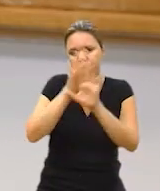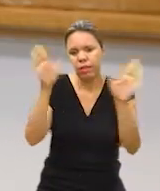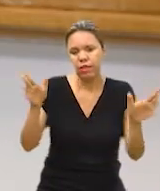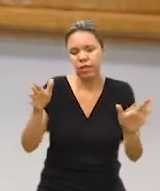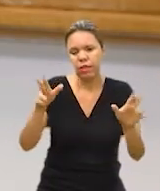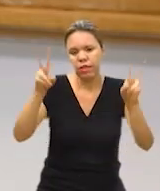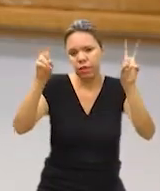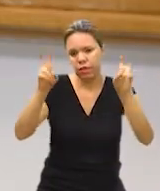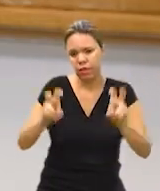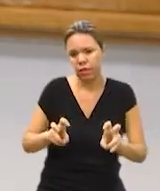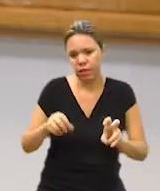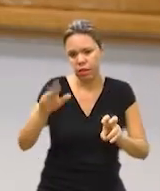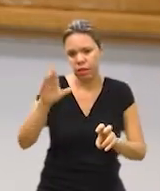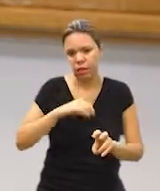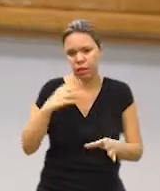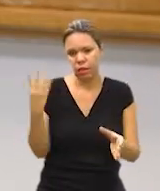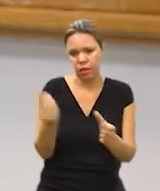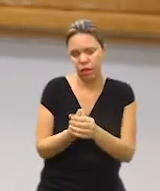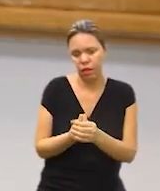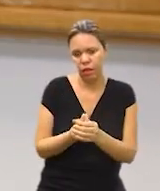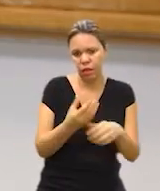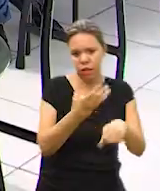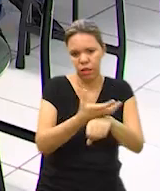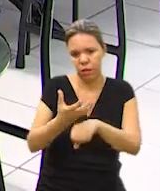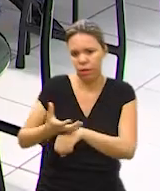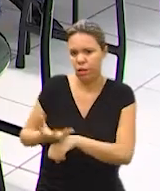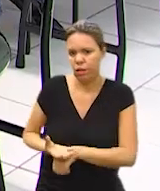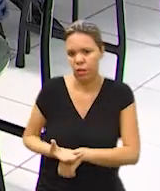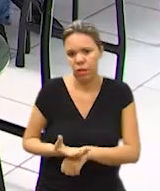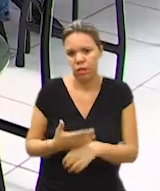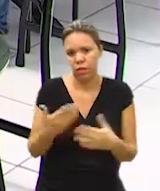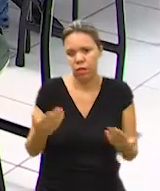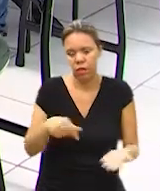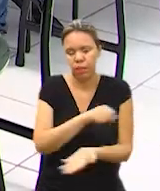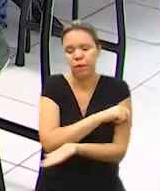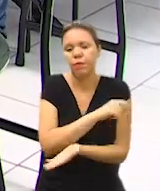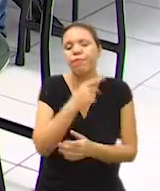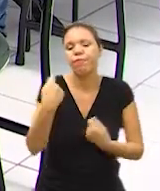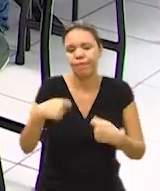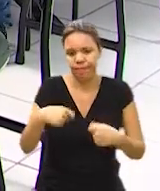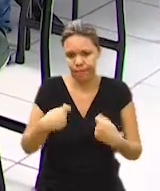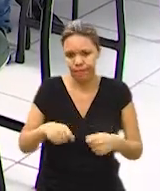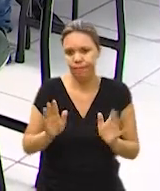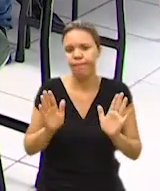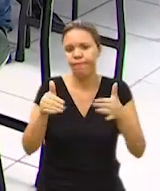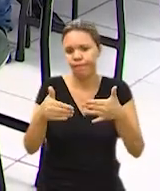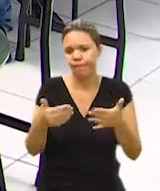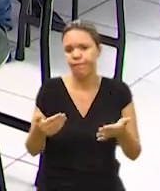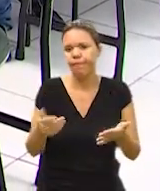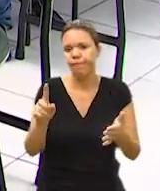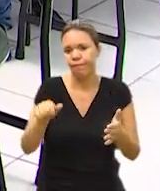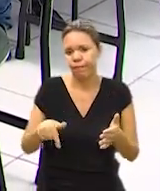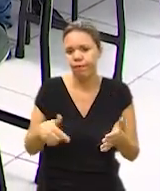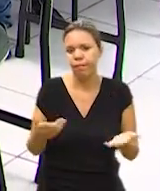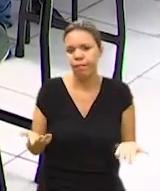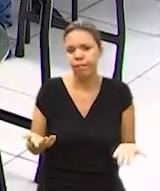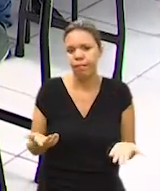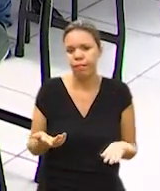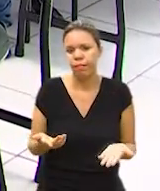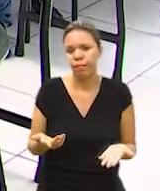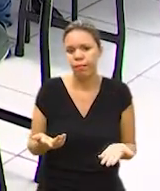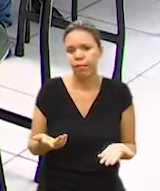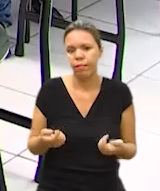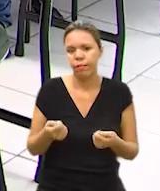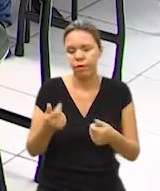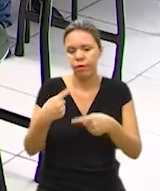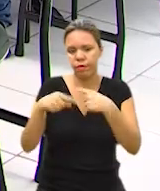dos assuntos que mais caem por disciplina. Então, o aluno precisa focar nisso, né, para ser